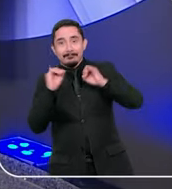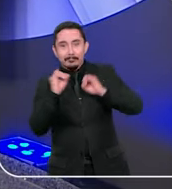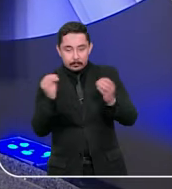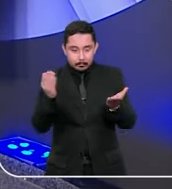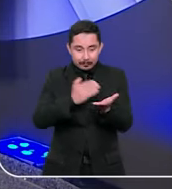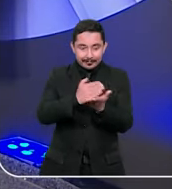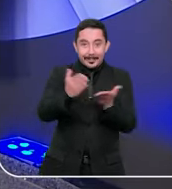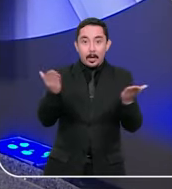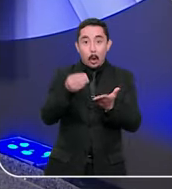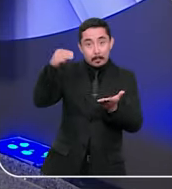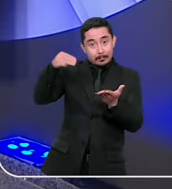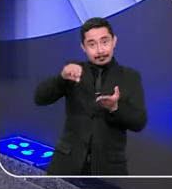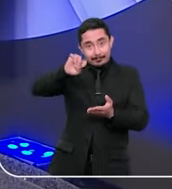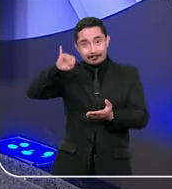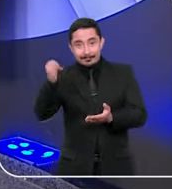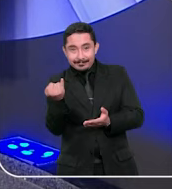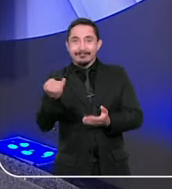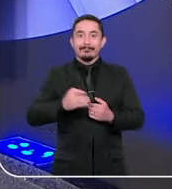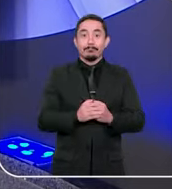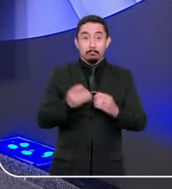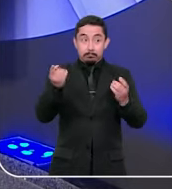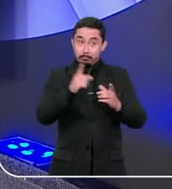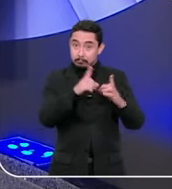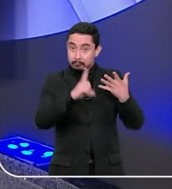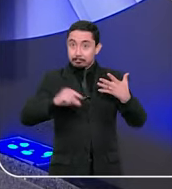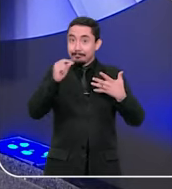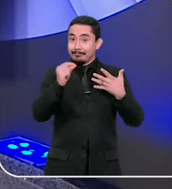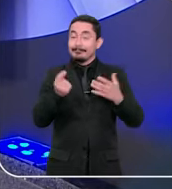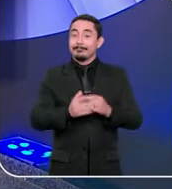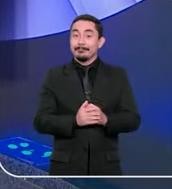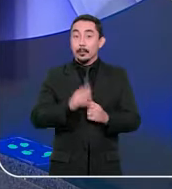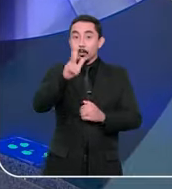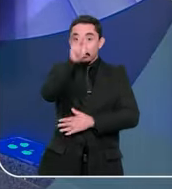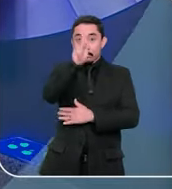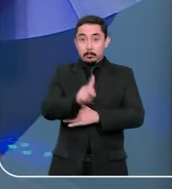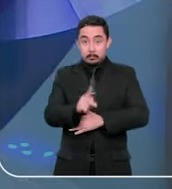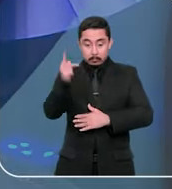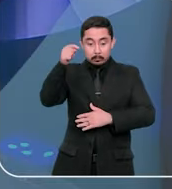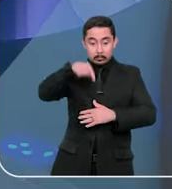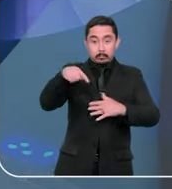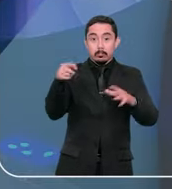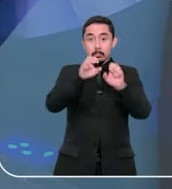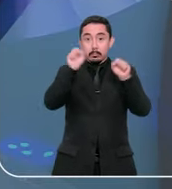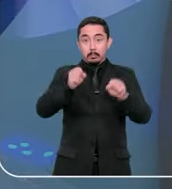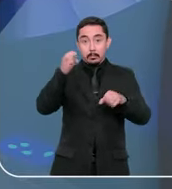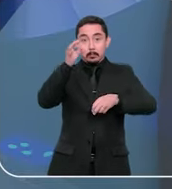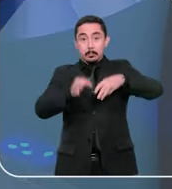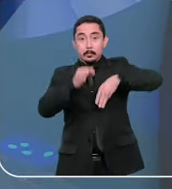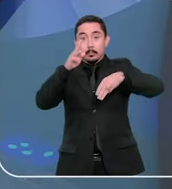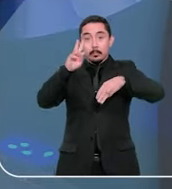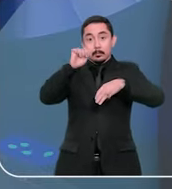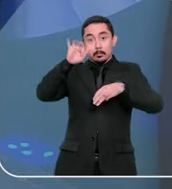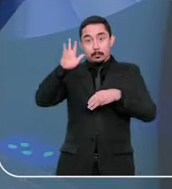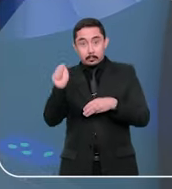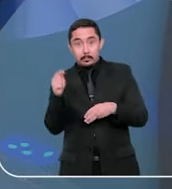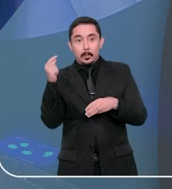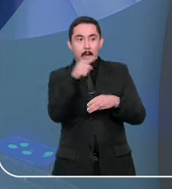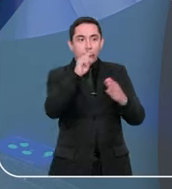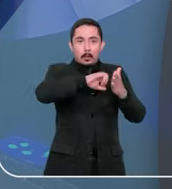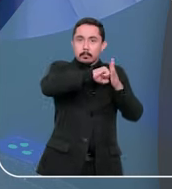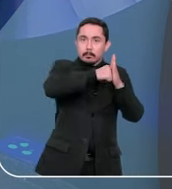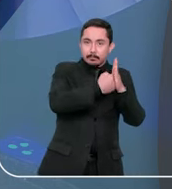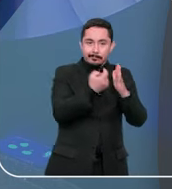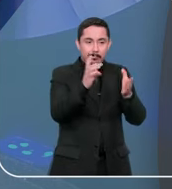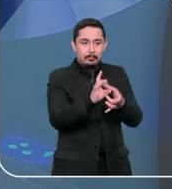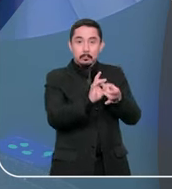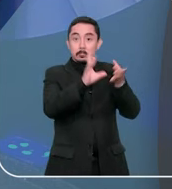Olá, começa agora o Minuto STJ. Vamos aos destaques. A presidente da Corte, ministra Maria Tereza de Assis Moura,